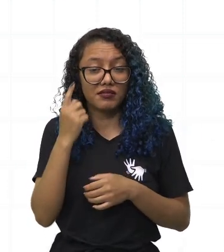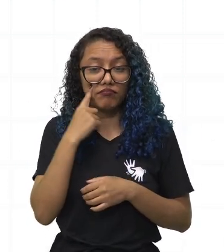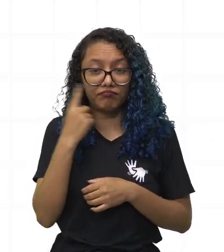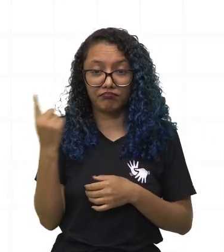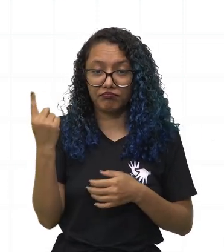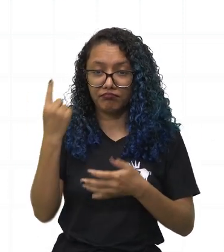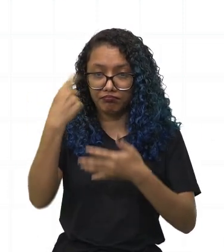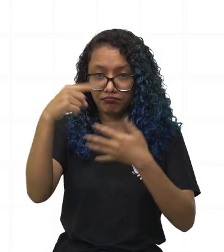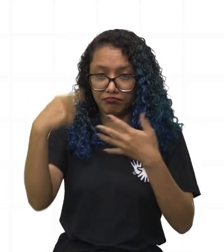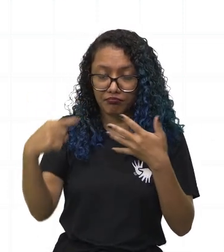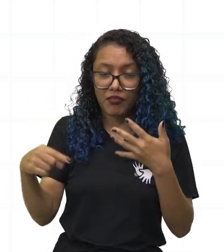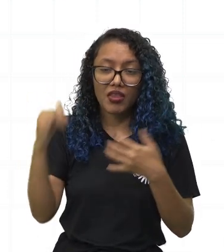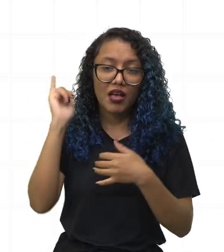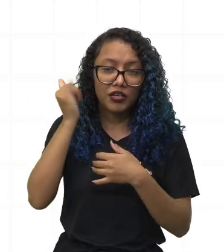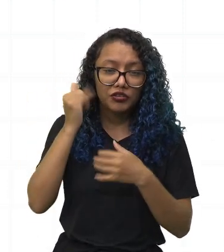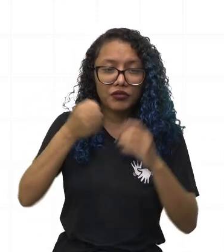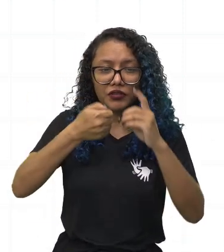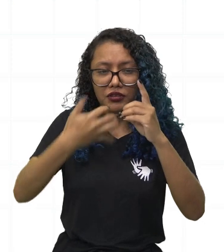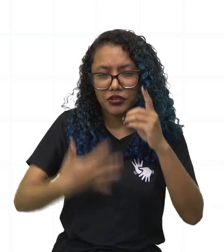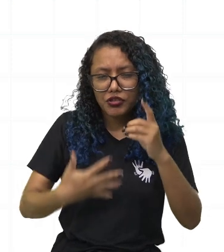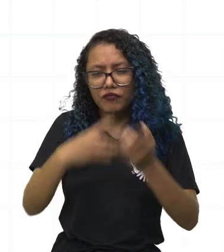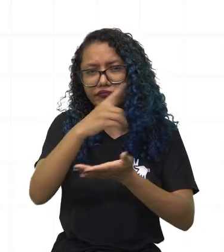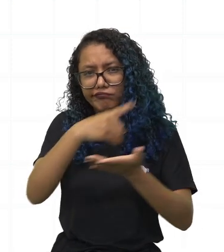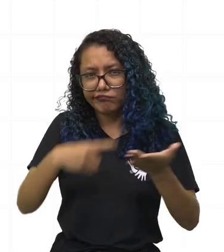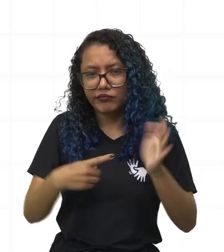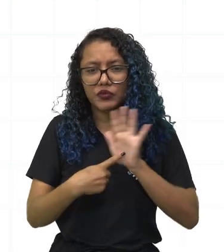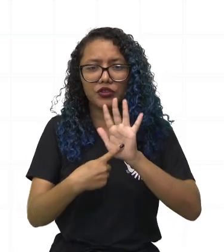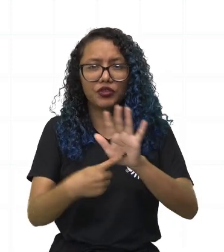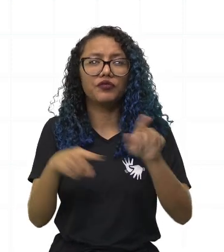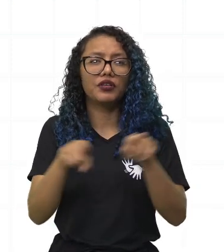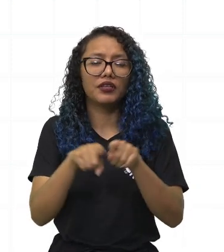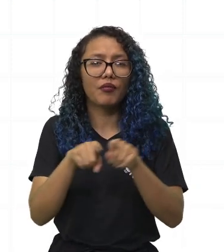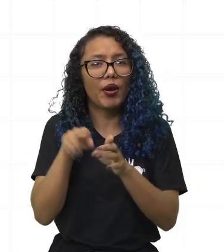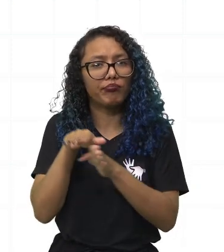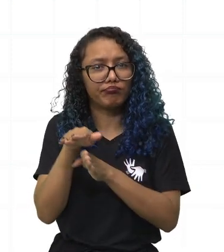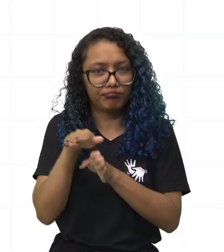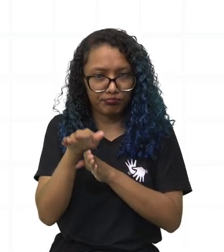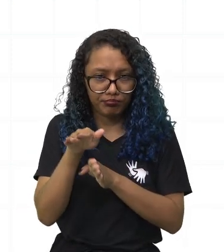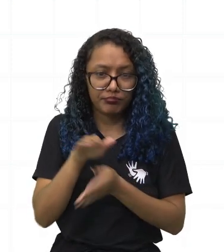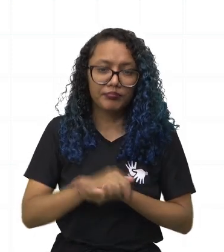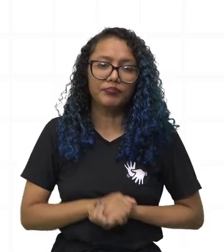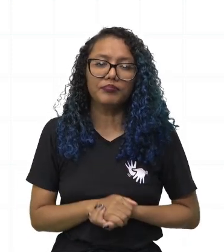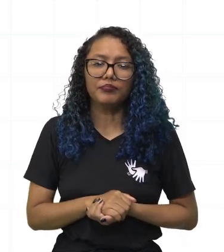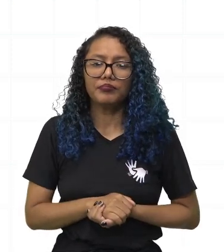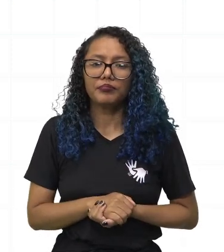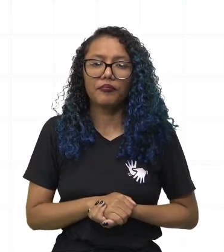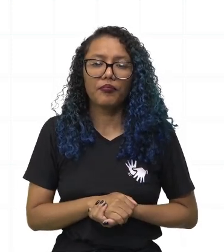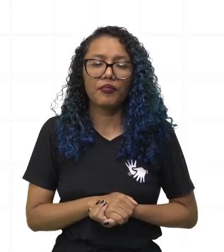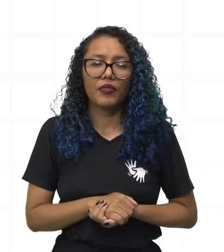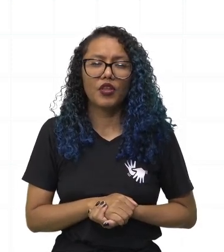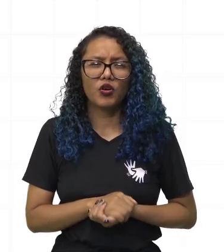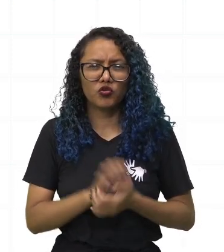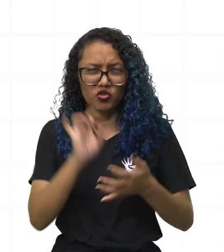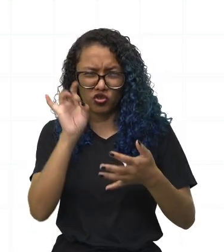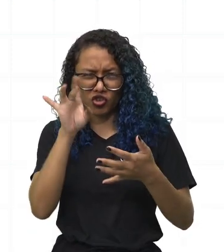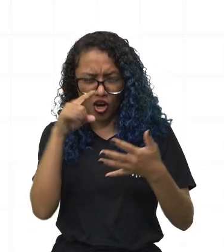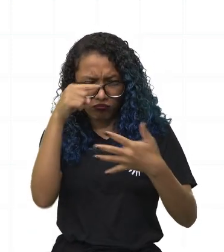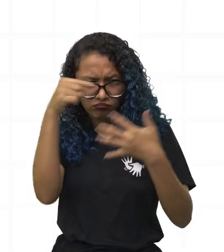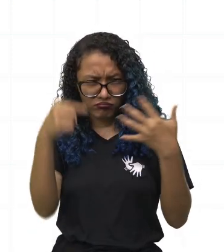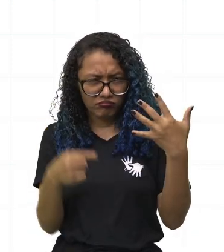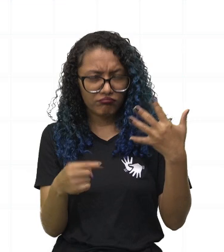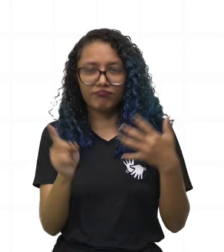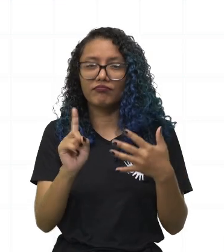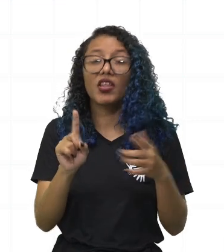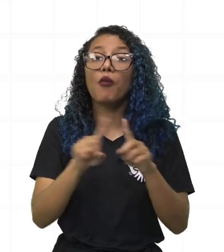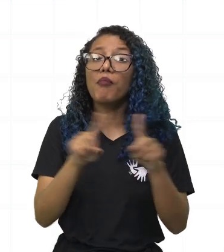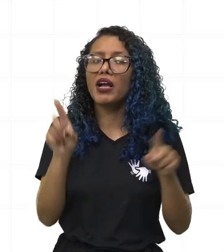texto narrativo, descritivo, dissertativo, expositivo e injuntivo. Ah, professora, só tem esses? Não, mas esses são